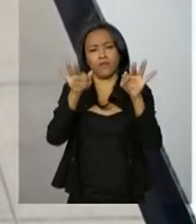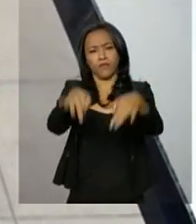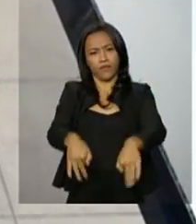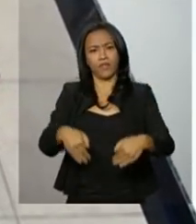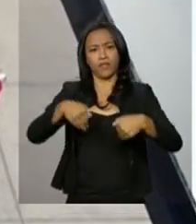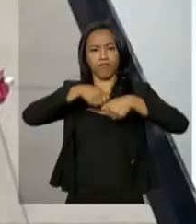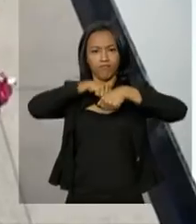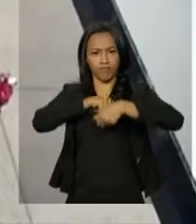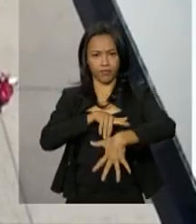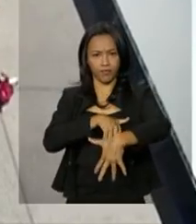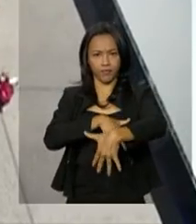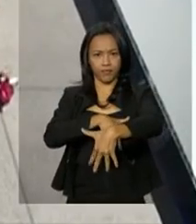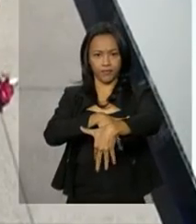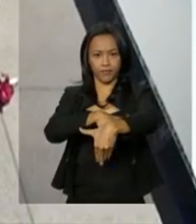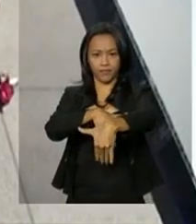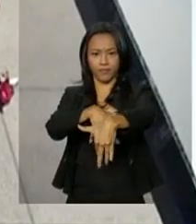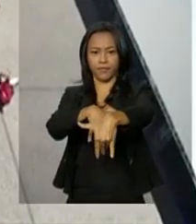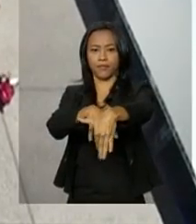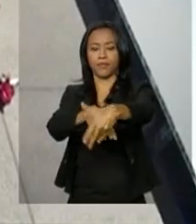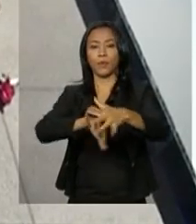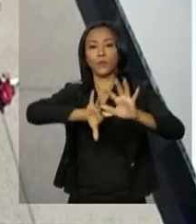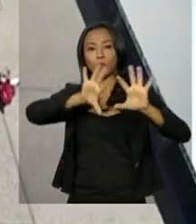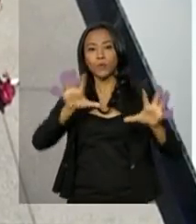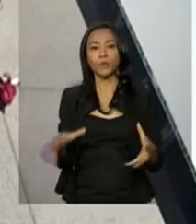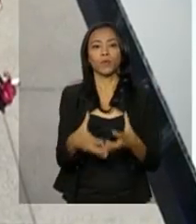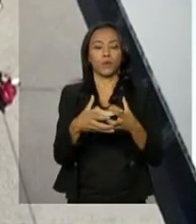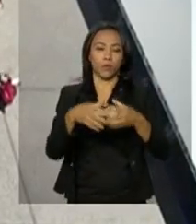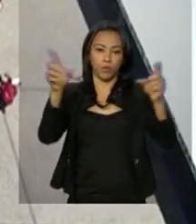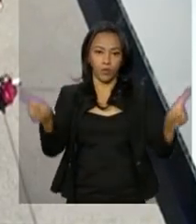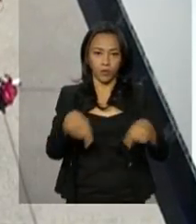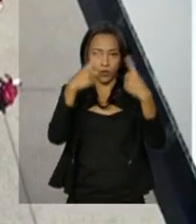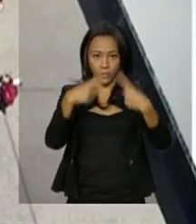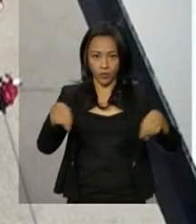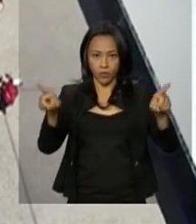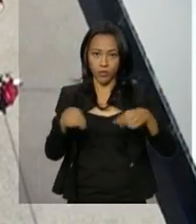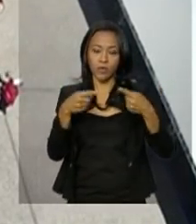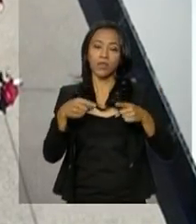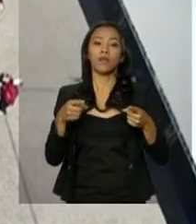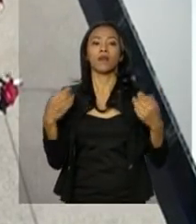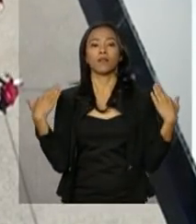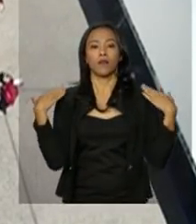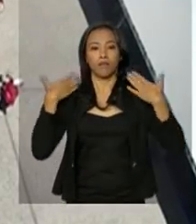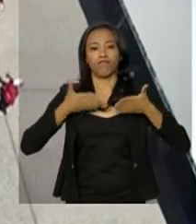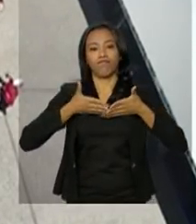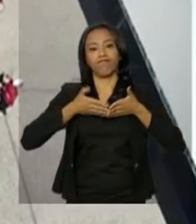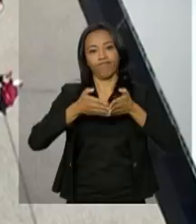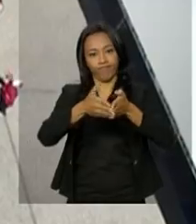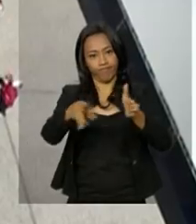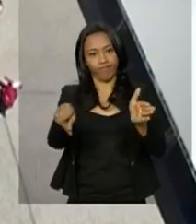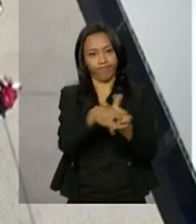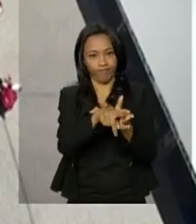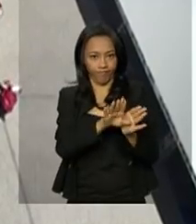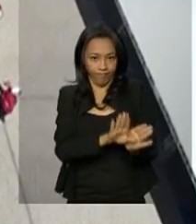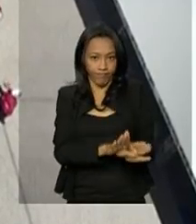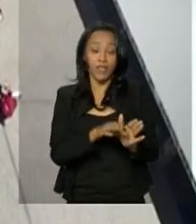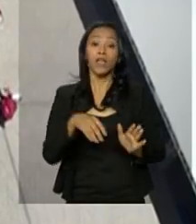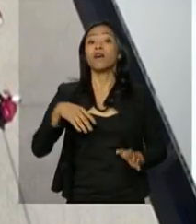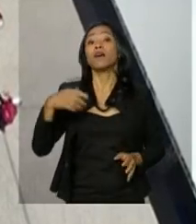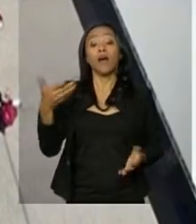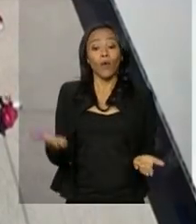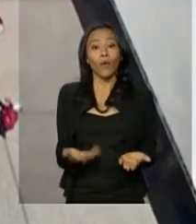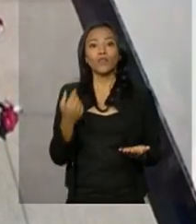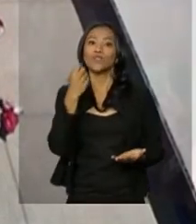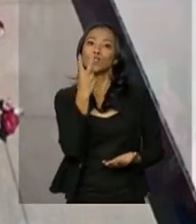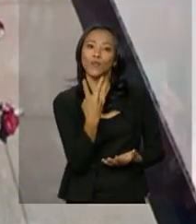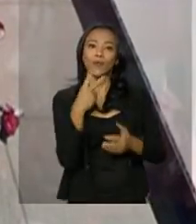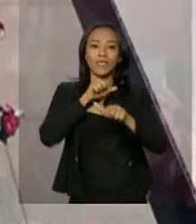aqui, da banda de música do Corpo de Fuzileiros Navais. Neste dia 2 de setembro, nessa